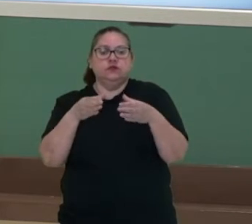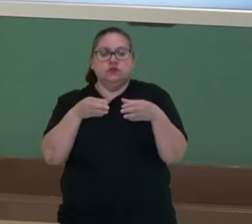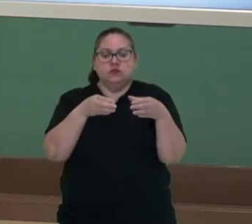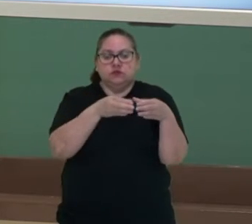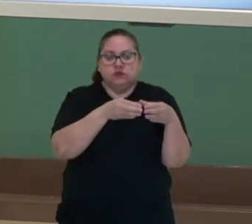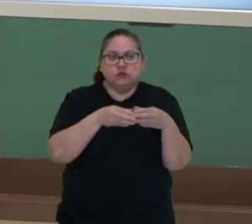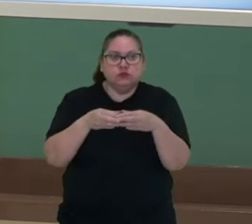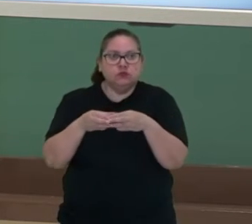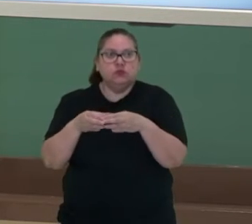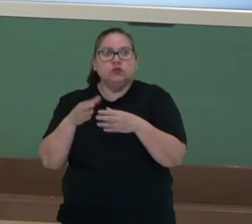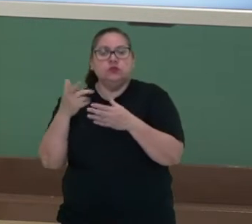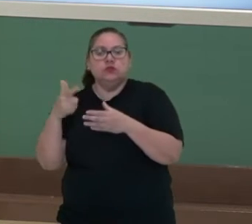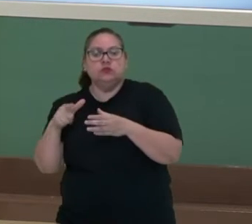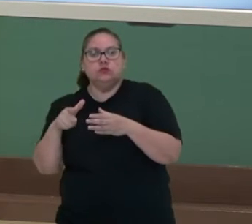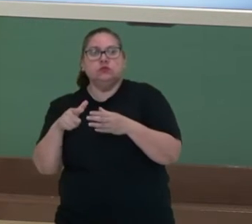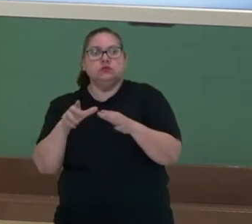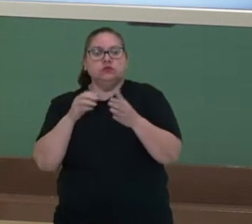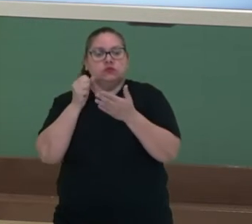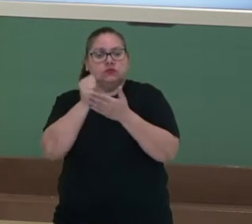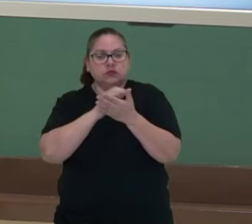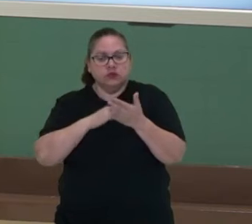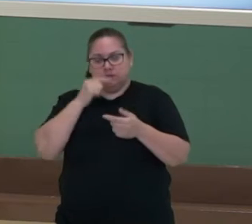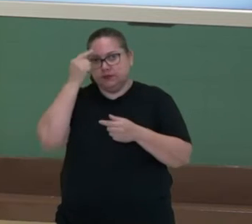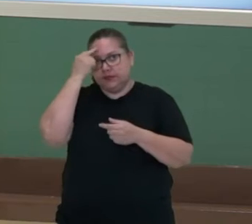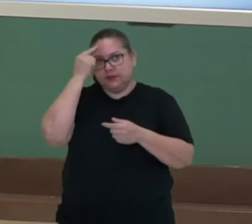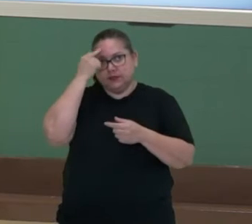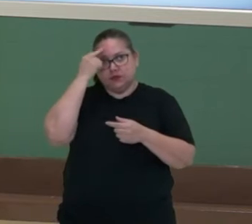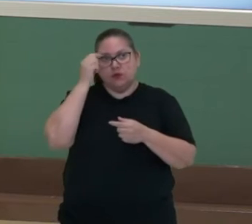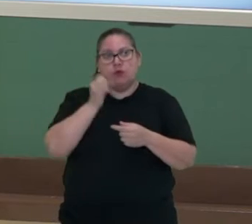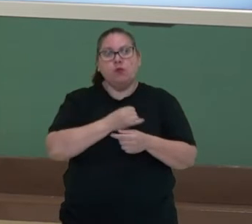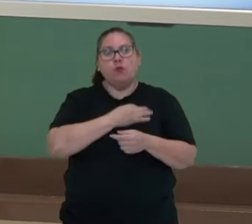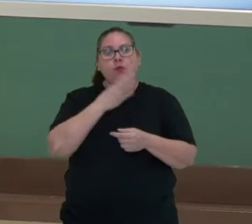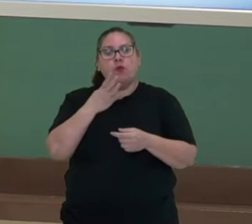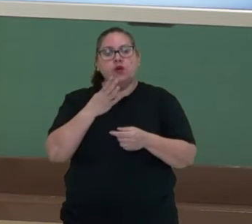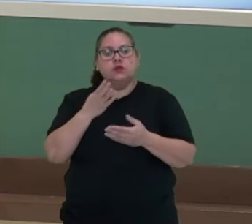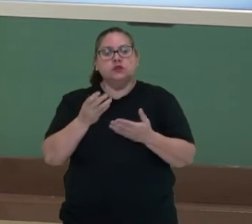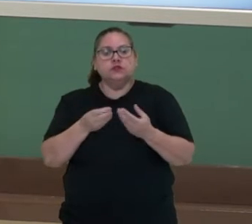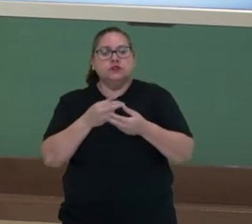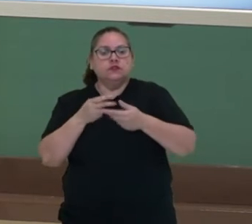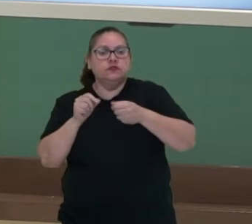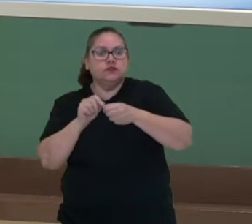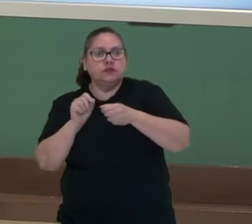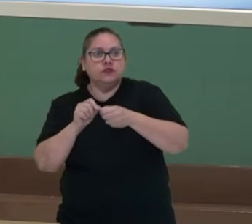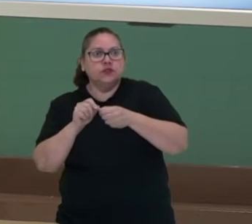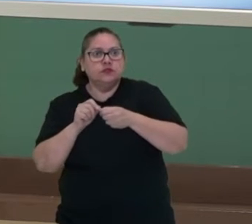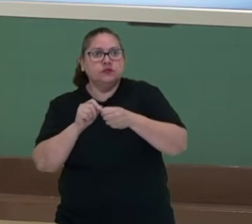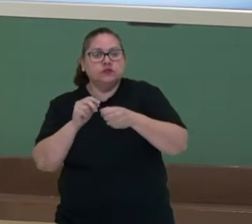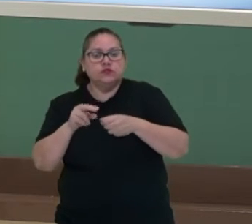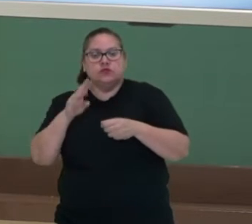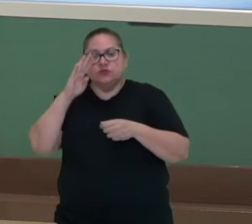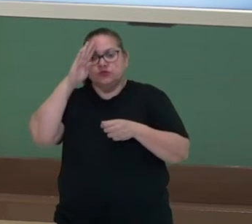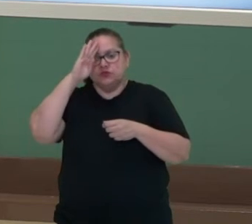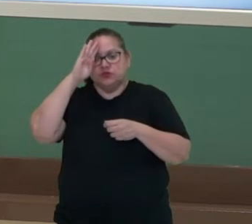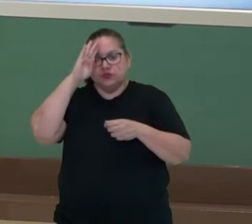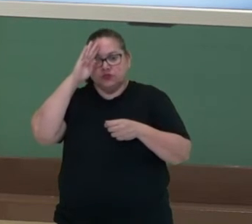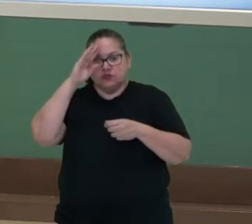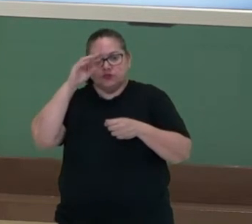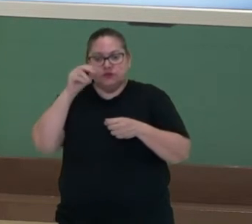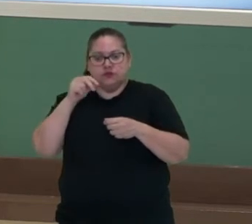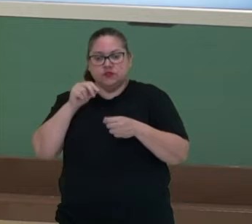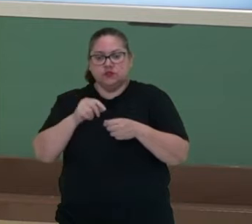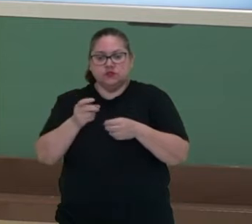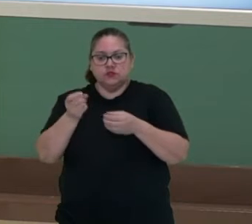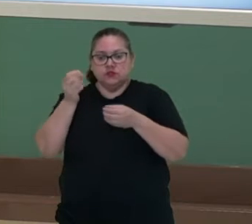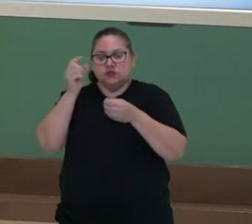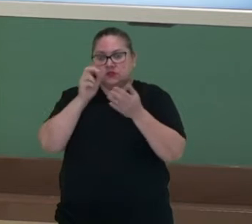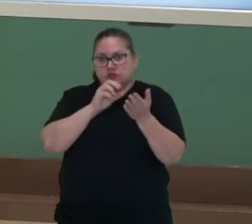turma, né? E aqui eu tenho uma atividade para a gente pensar, né? Quais as atribuições dos chefes de turma?